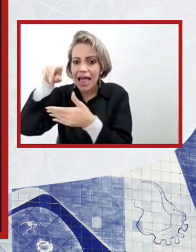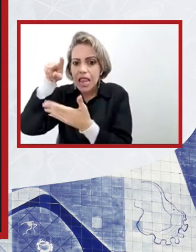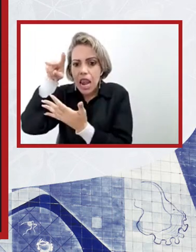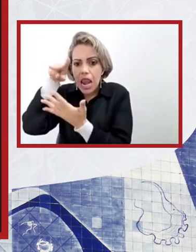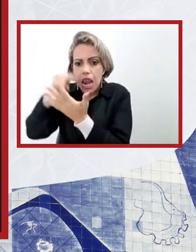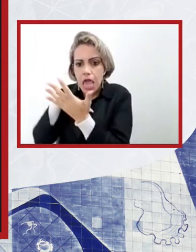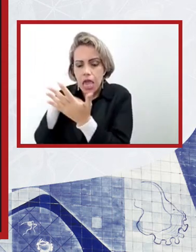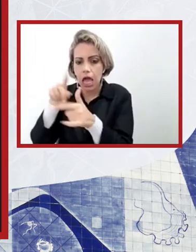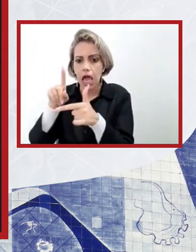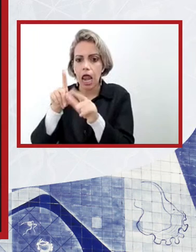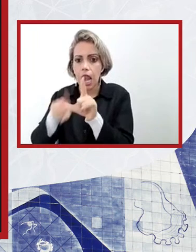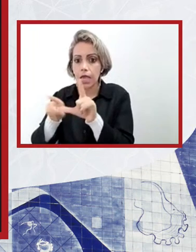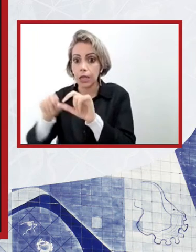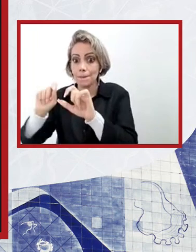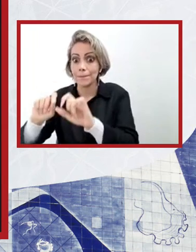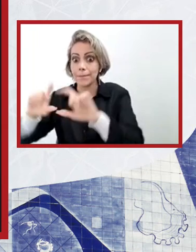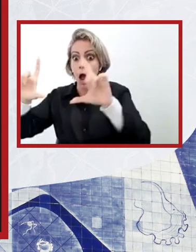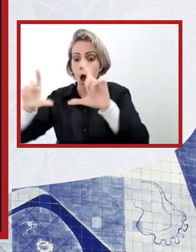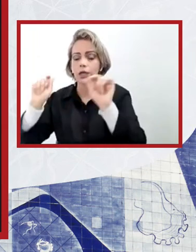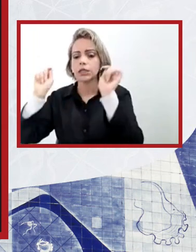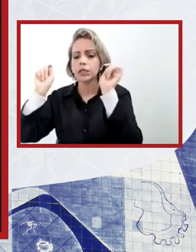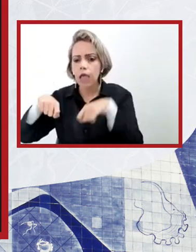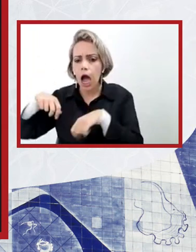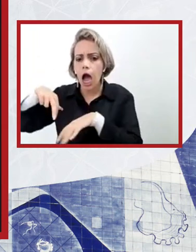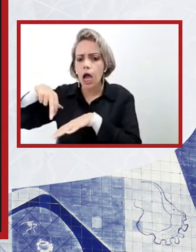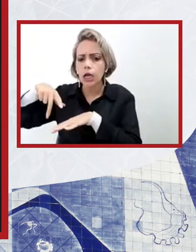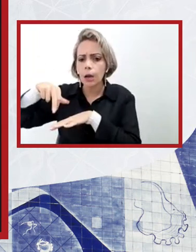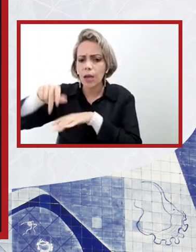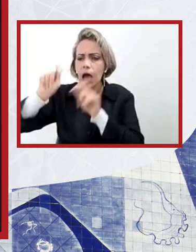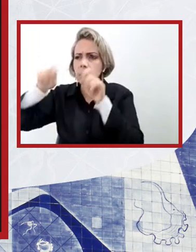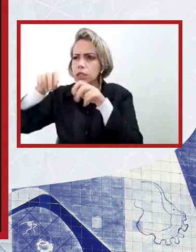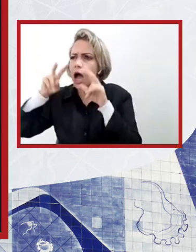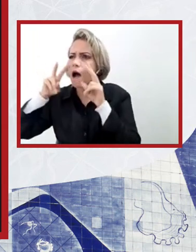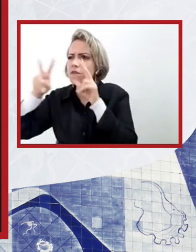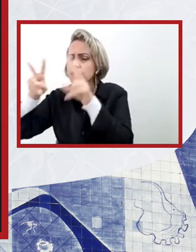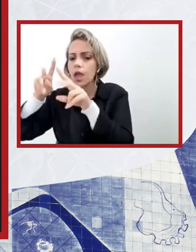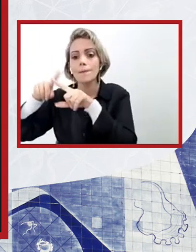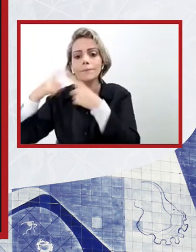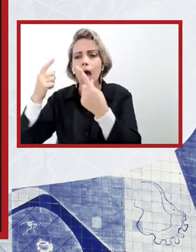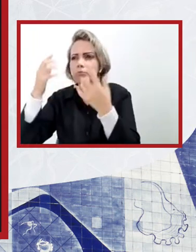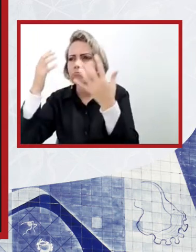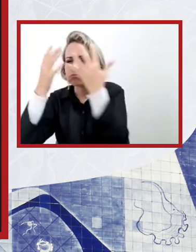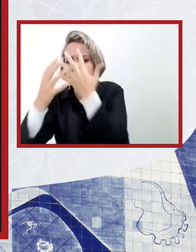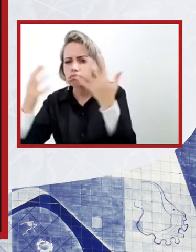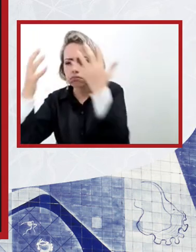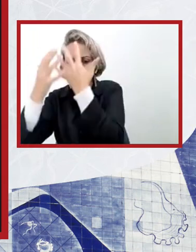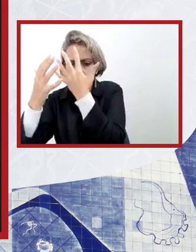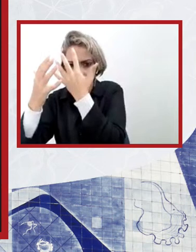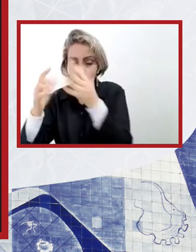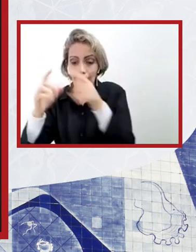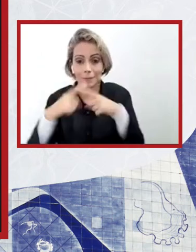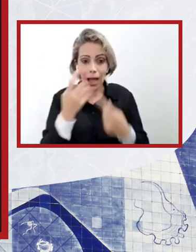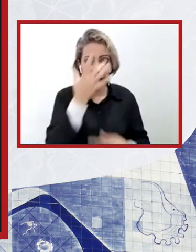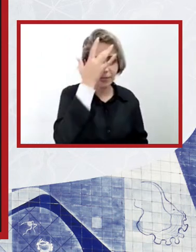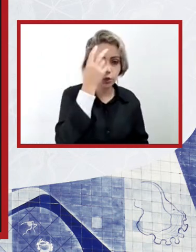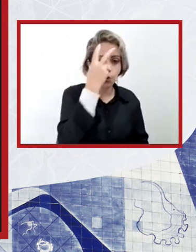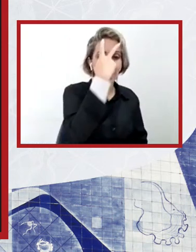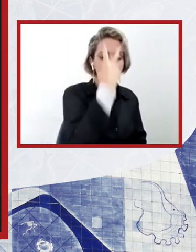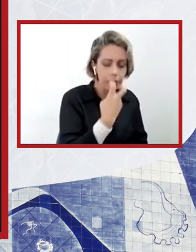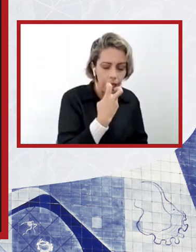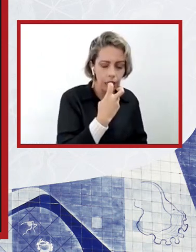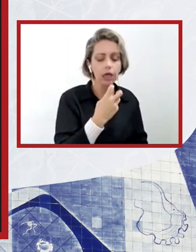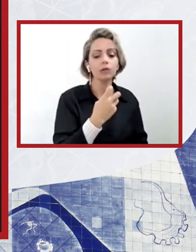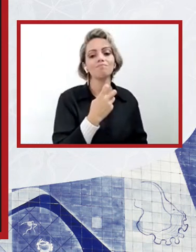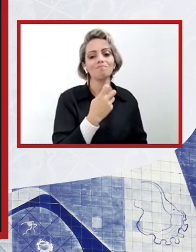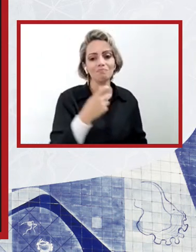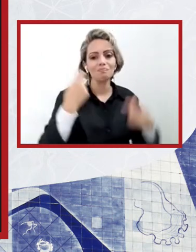até conseguir caminhar sem dificuldade, embora ela não consiga ler um texto, por exemplo. A pessoa cega já vai precisar de